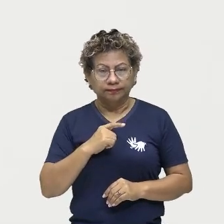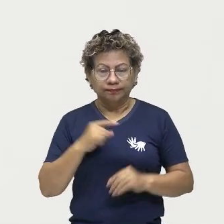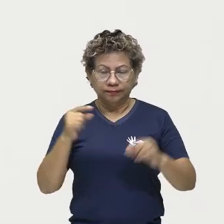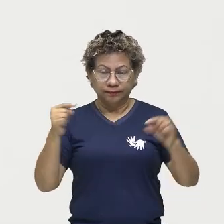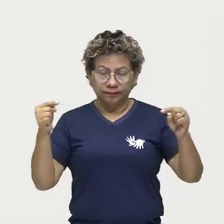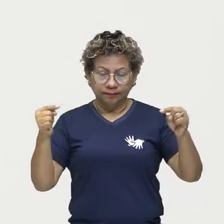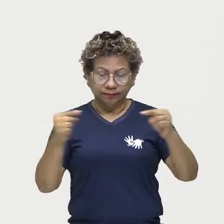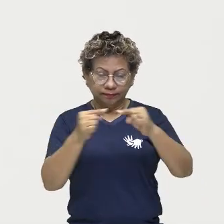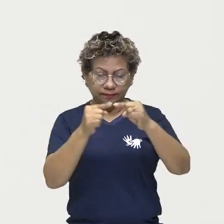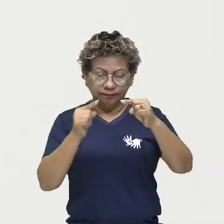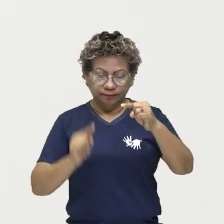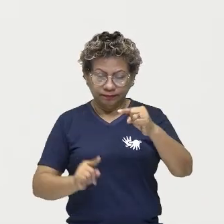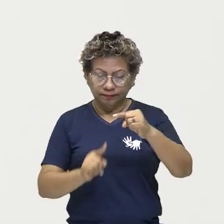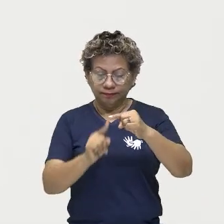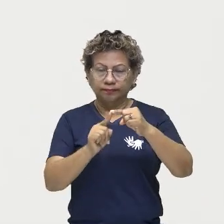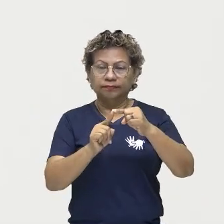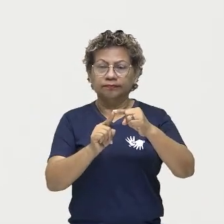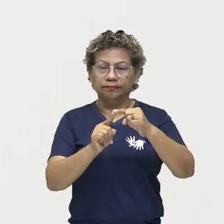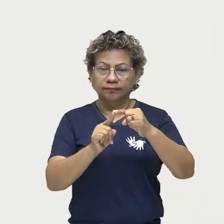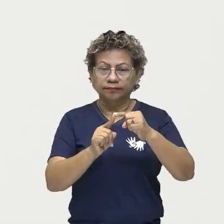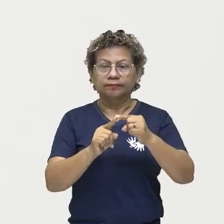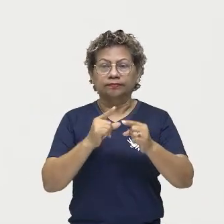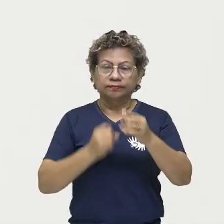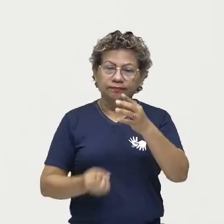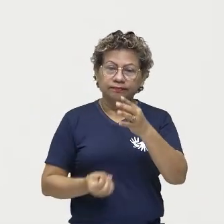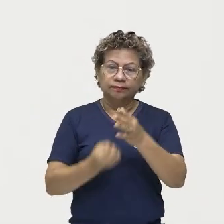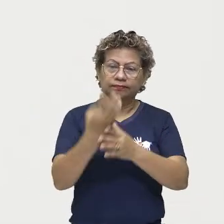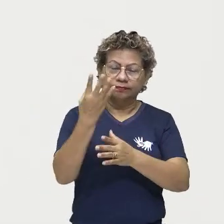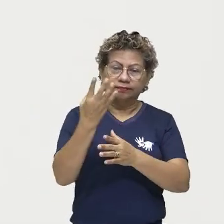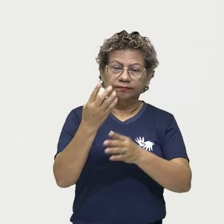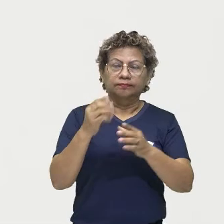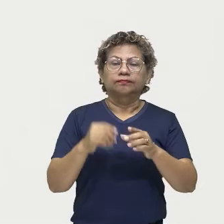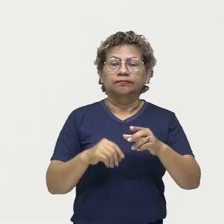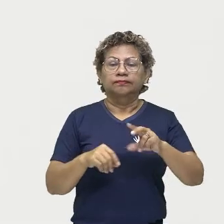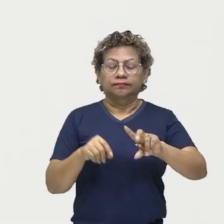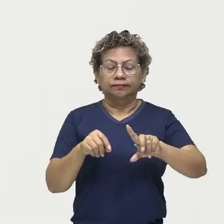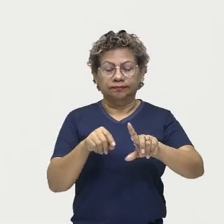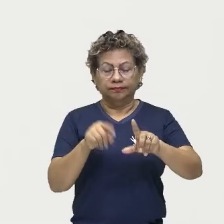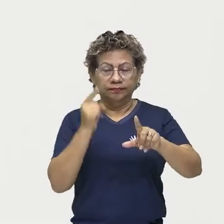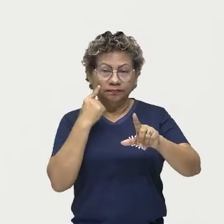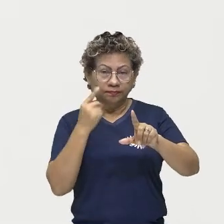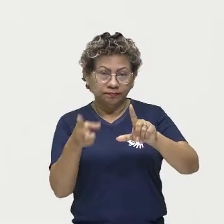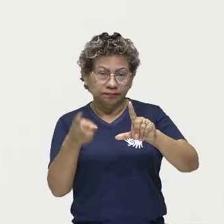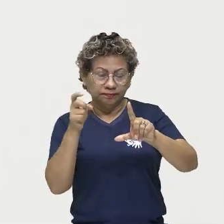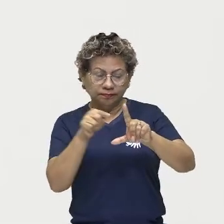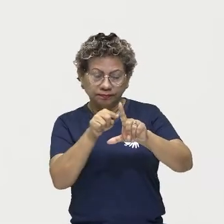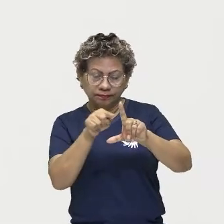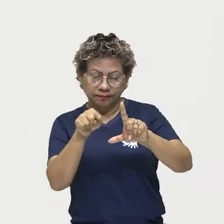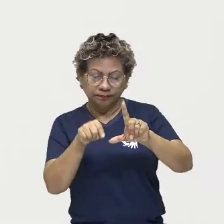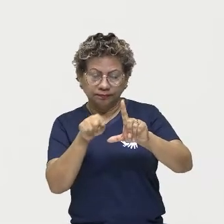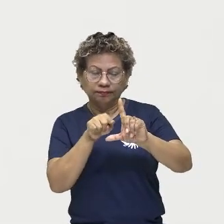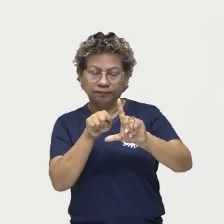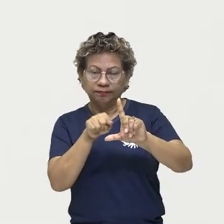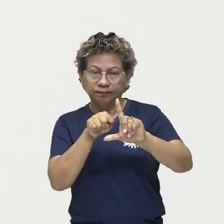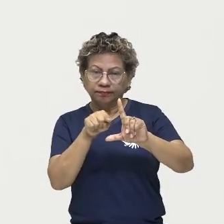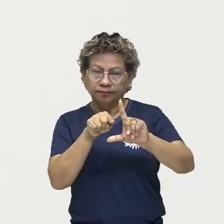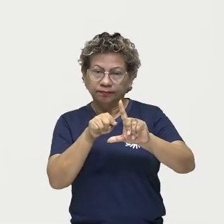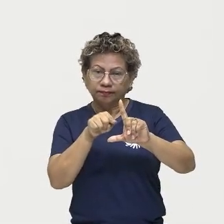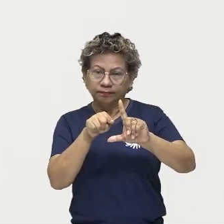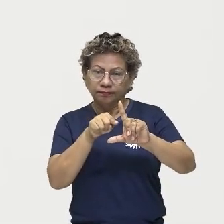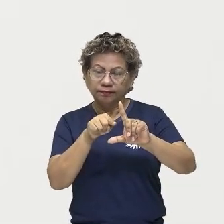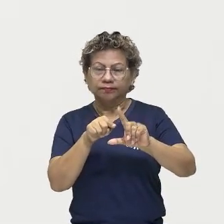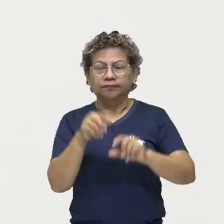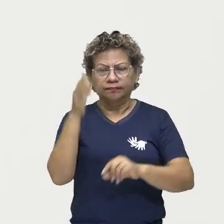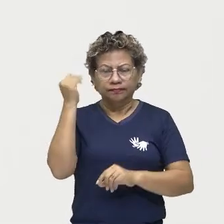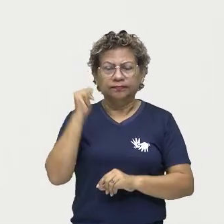lado, vai denominar o quê? O circuncentro. Uma característica importante desse cidadão aqui, que ele determina o